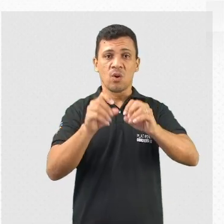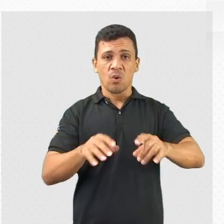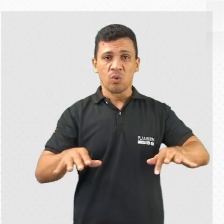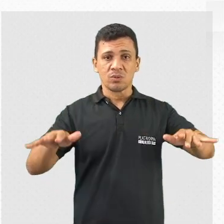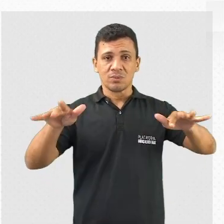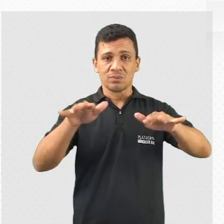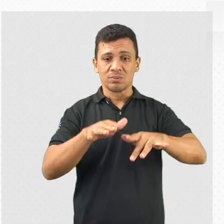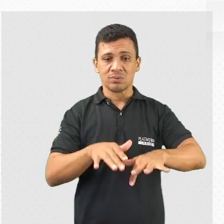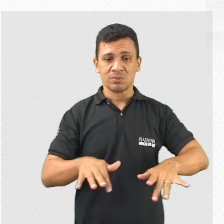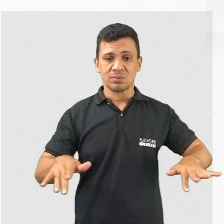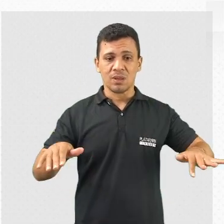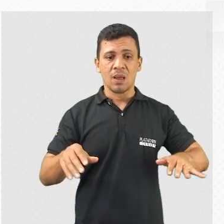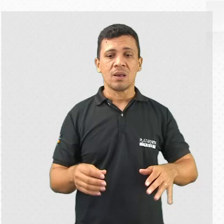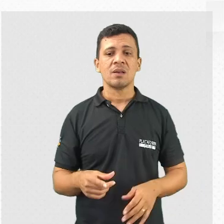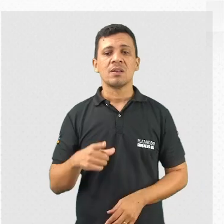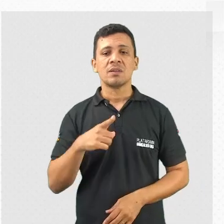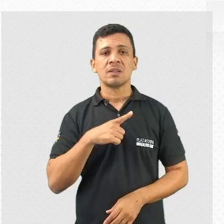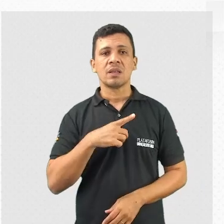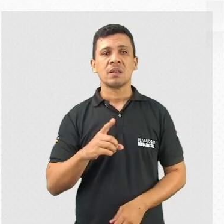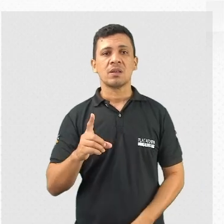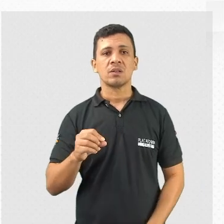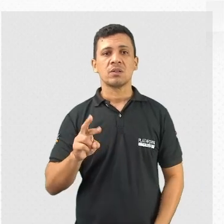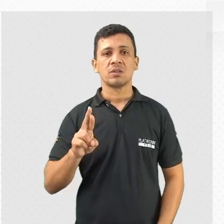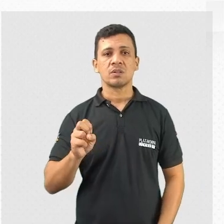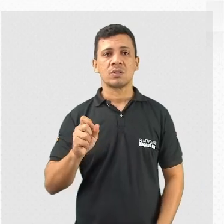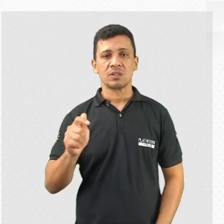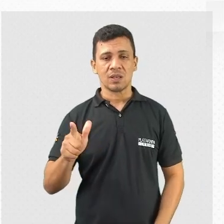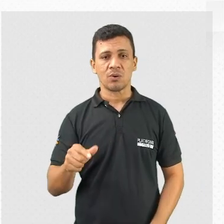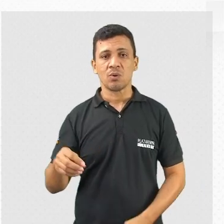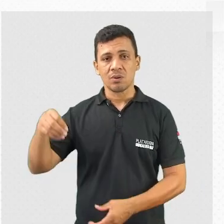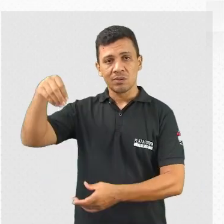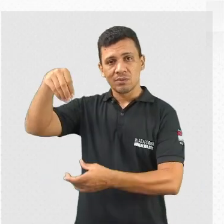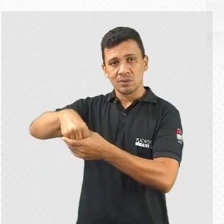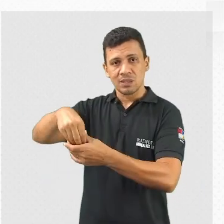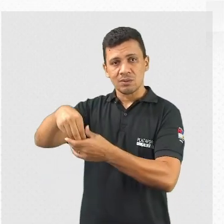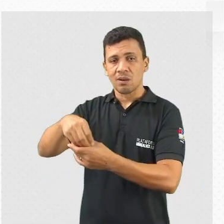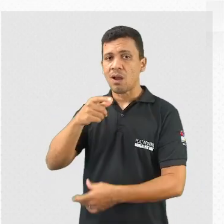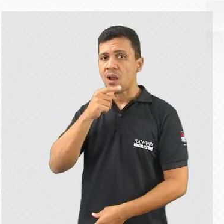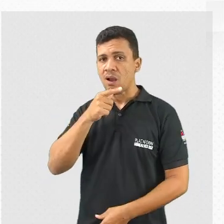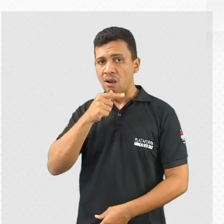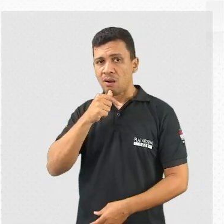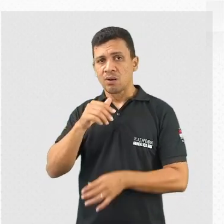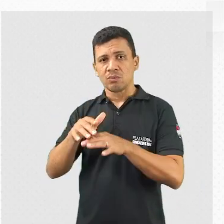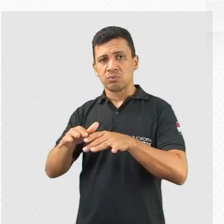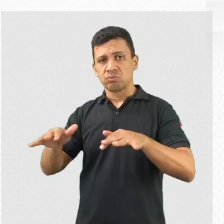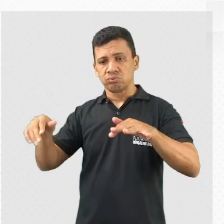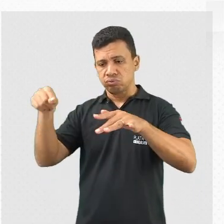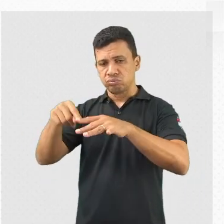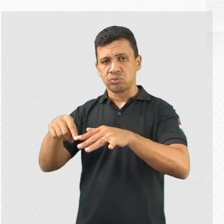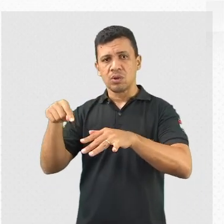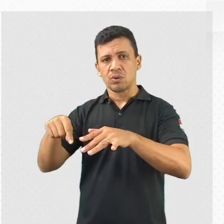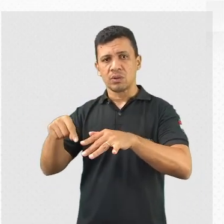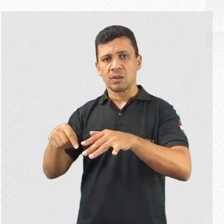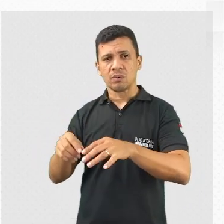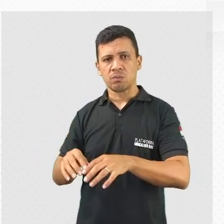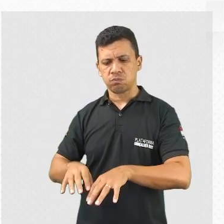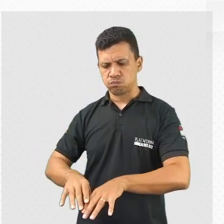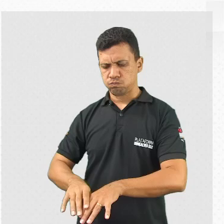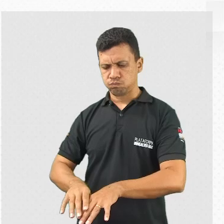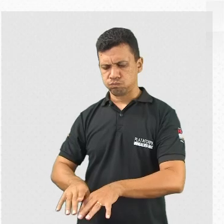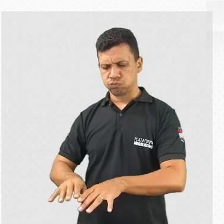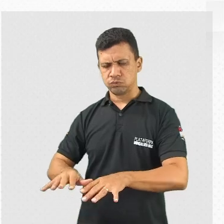às dorsais mesoceânicas, cadeias montanhosas submersas que provocam a expansão do fundo